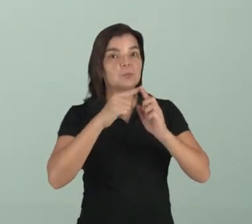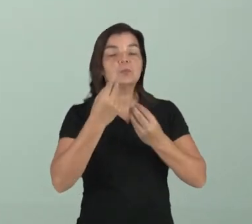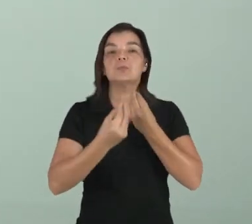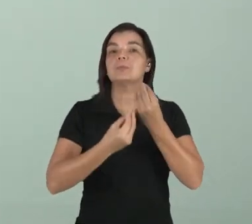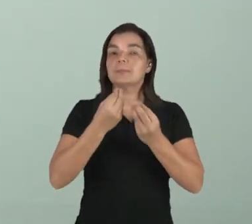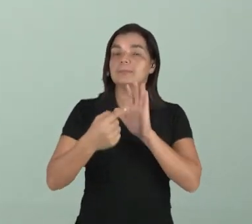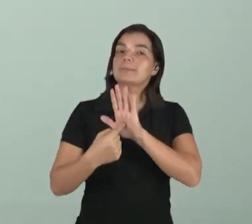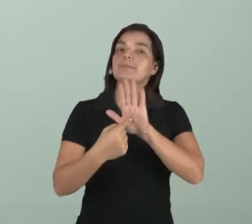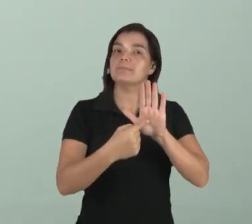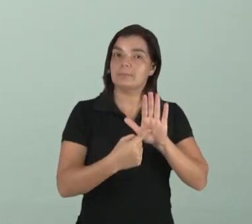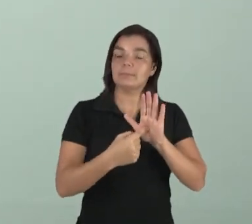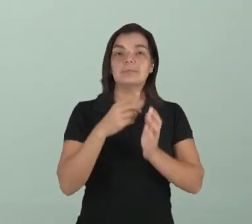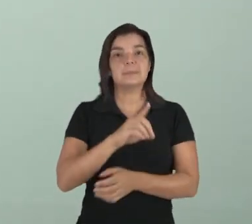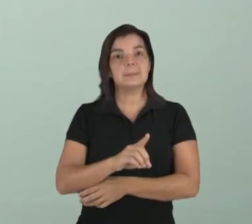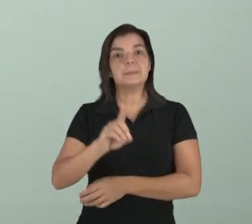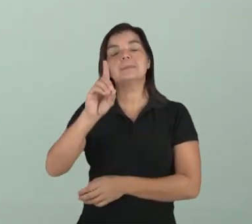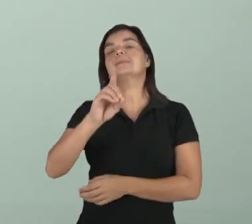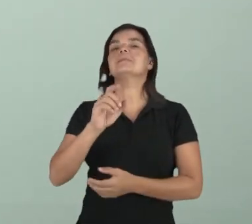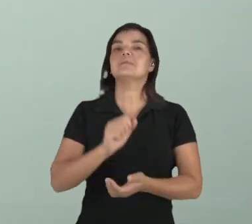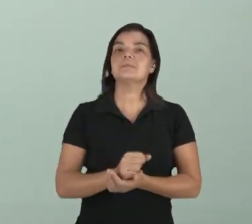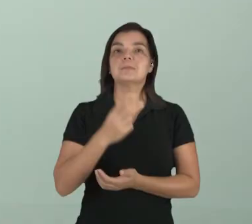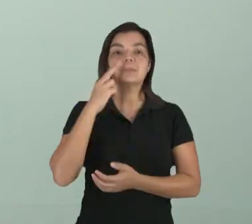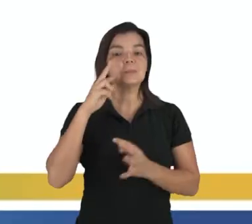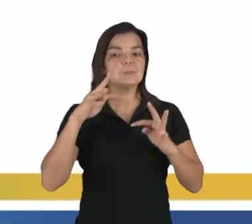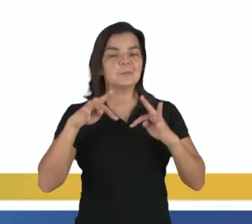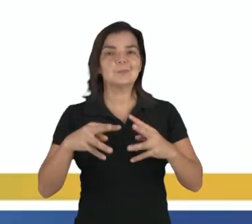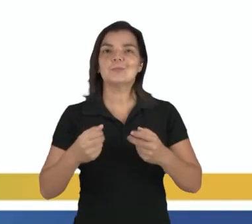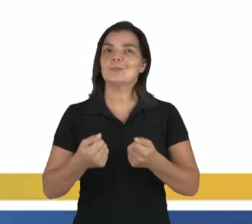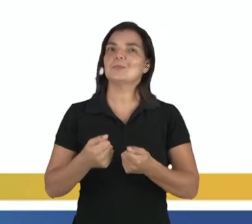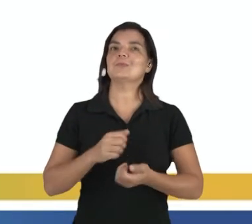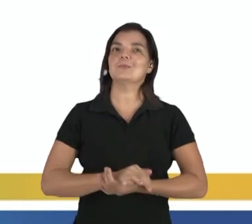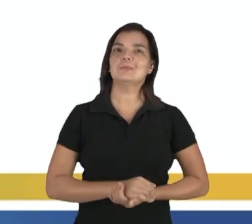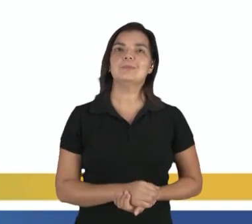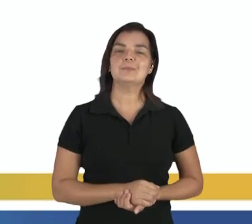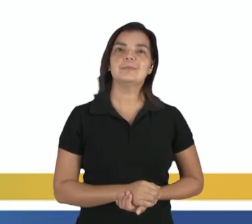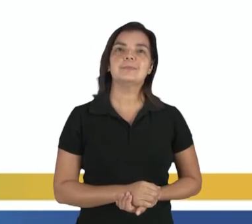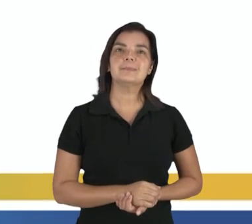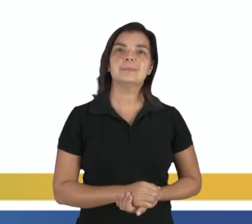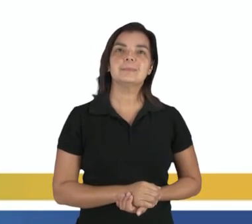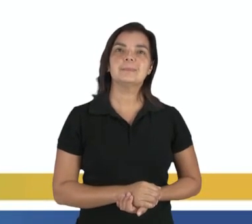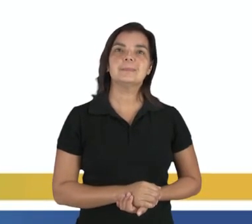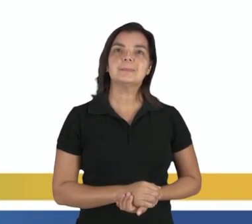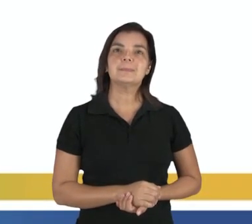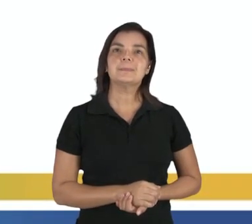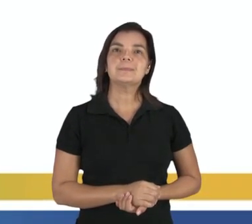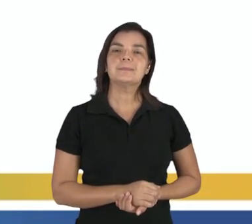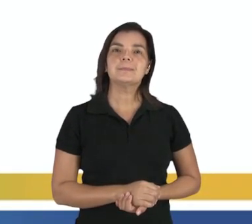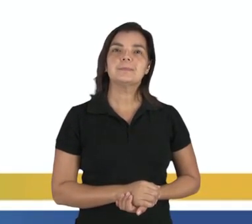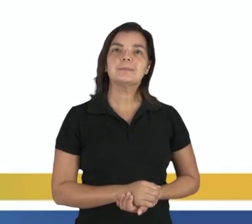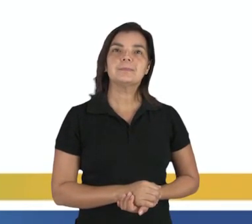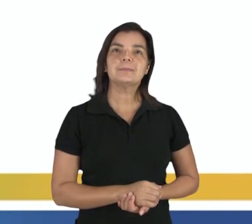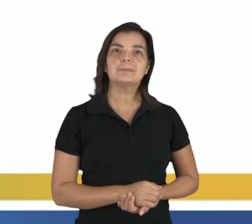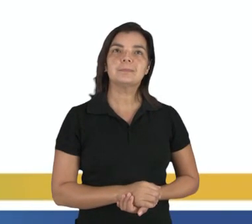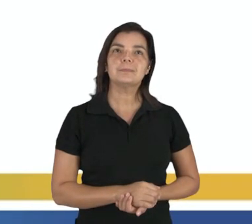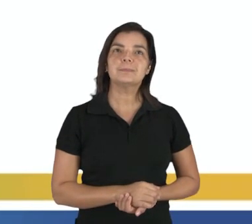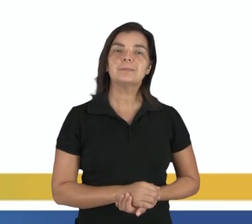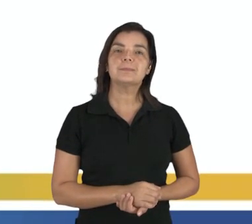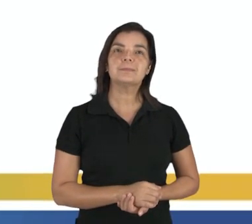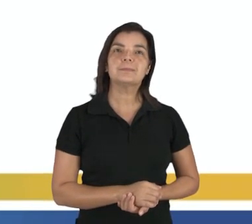fosse uma representação de Deus, que olha por todos. Vamos lá prosseguir.